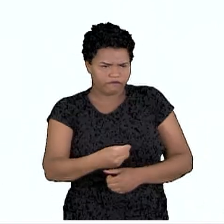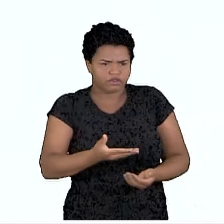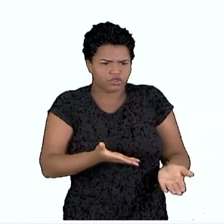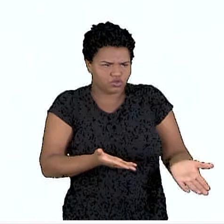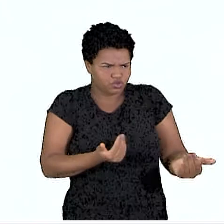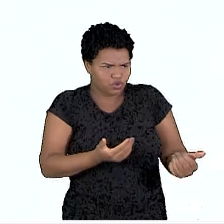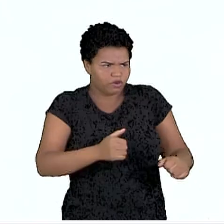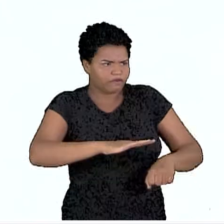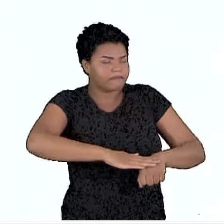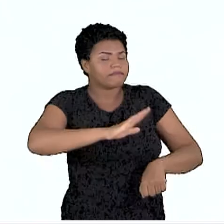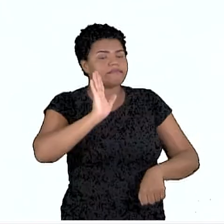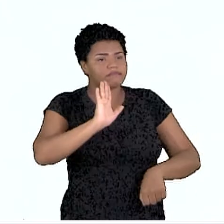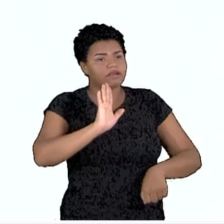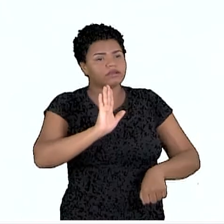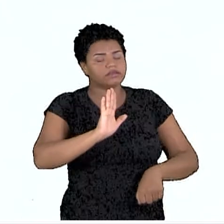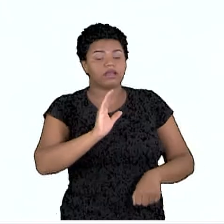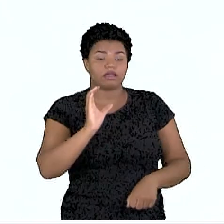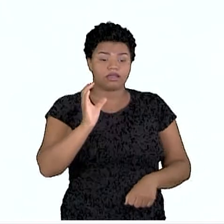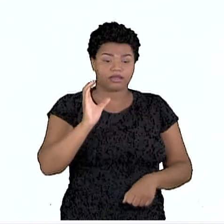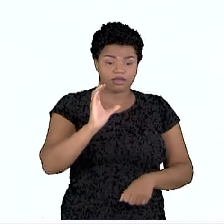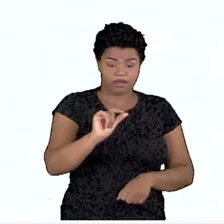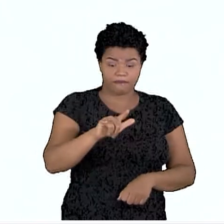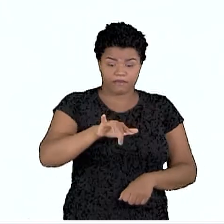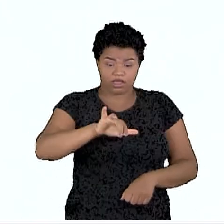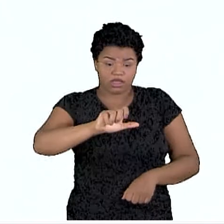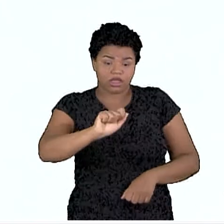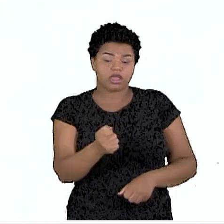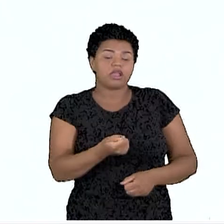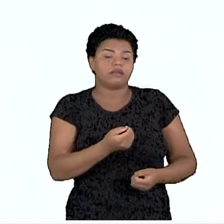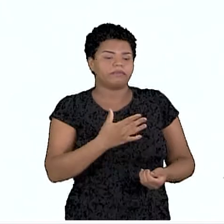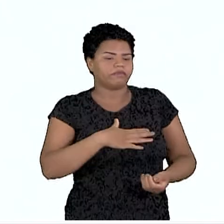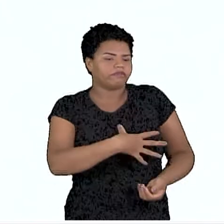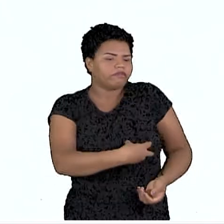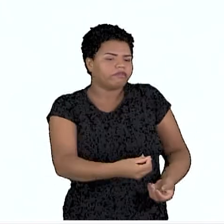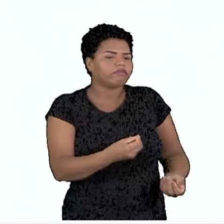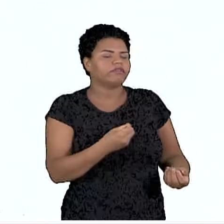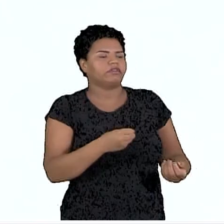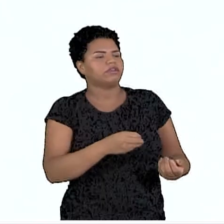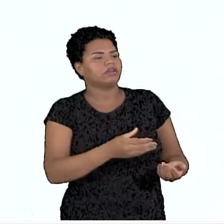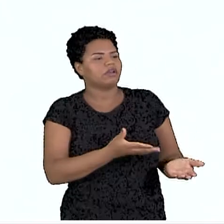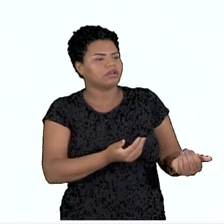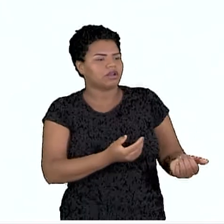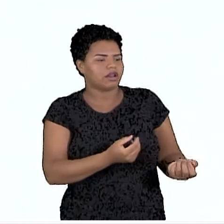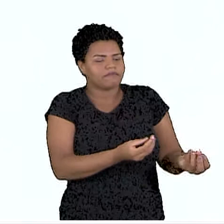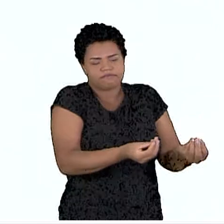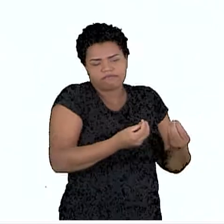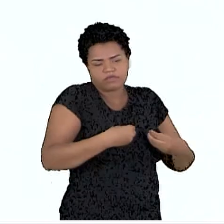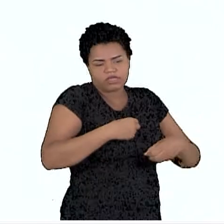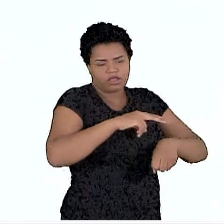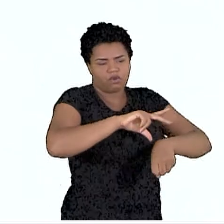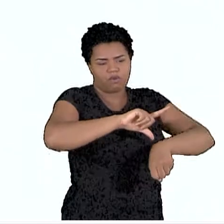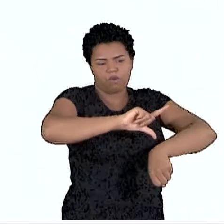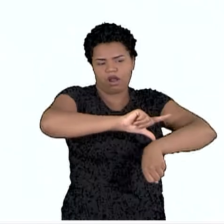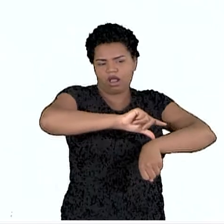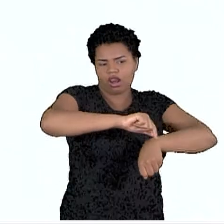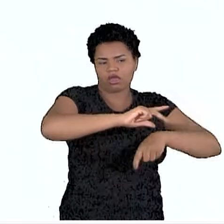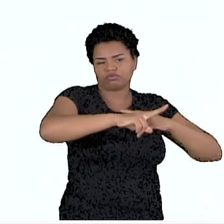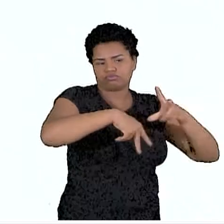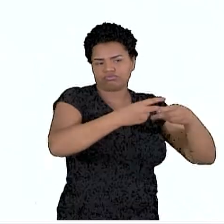é? Camila, minha filha caçula. Presenteou-me com este relógio. Separar o